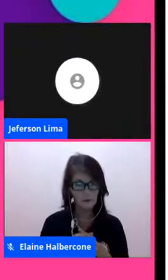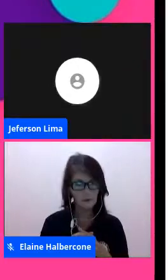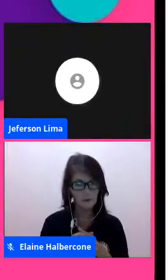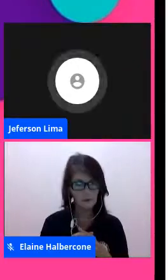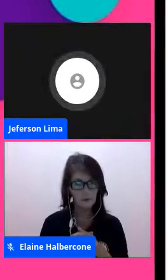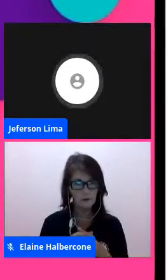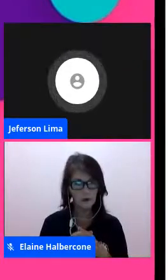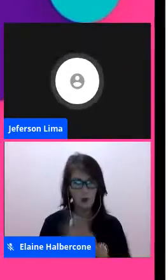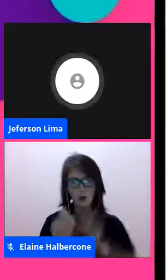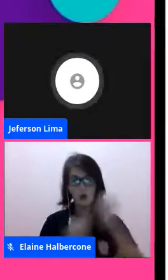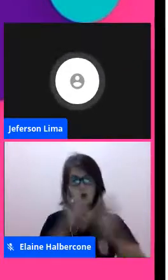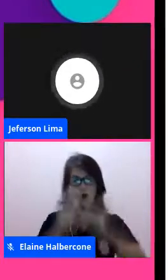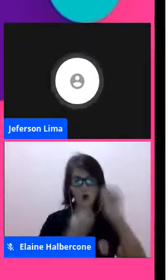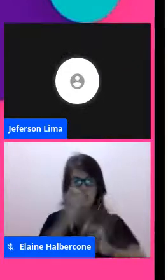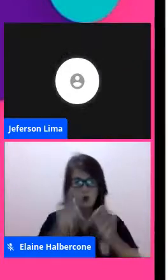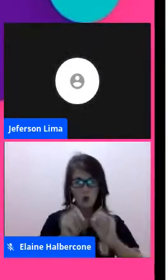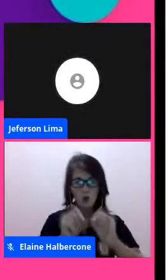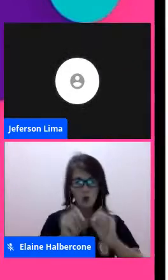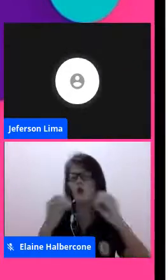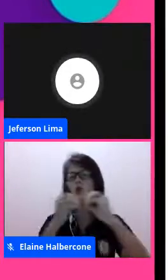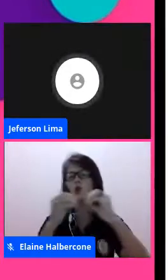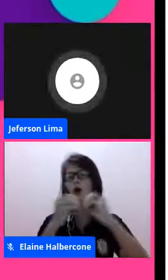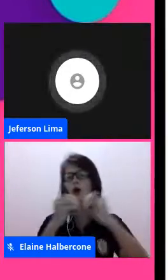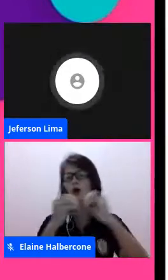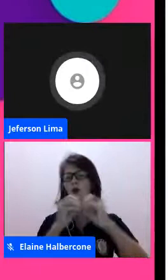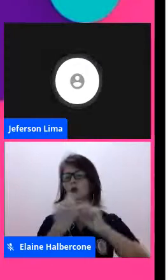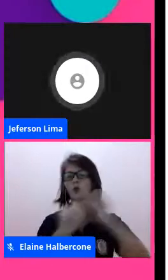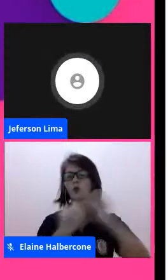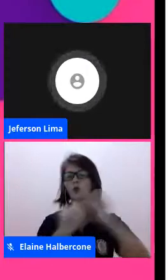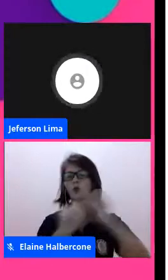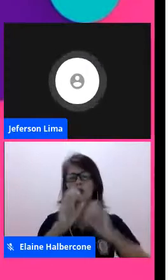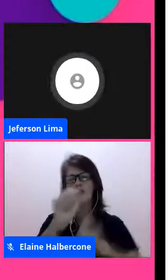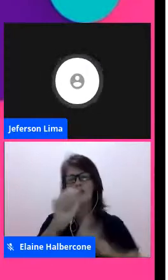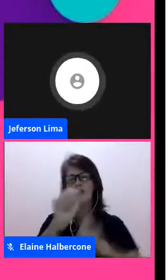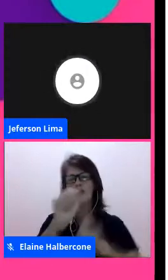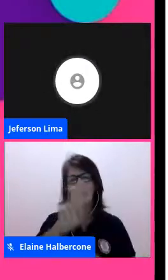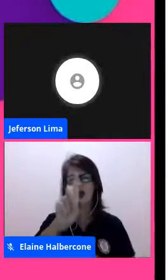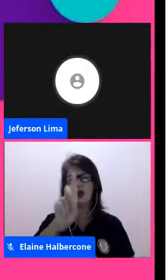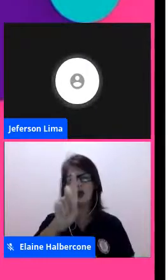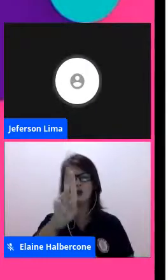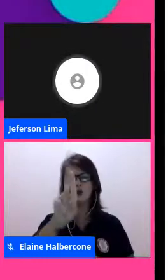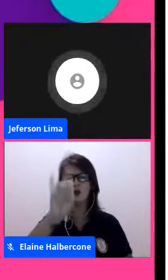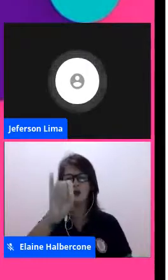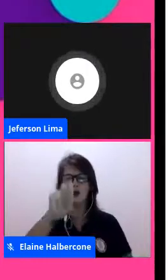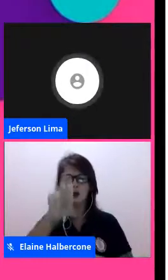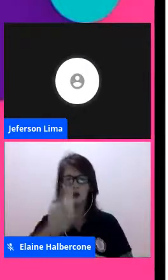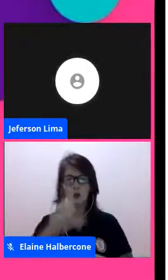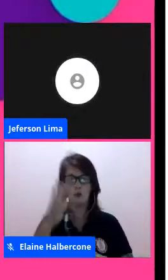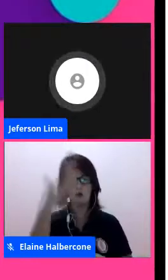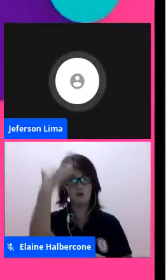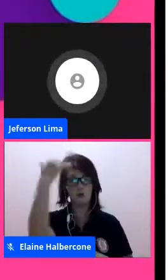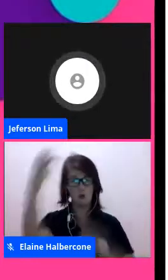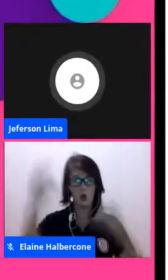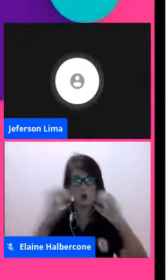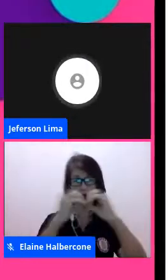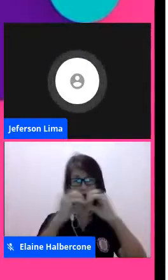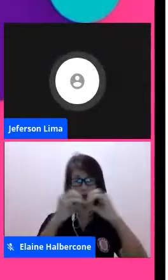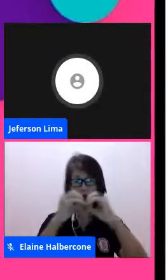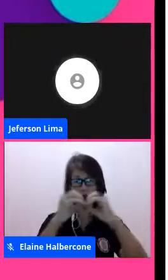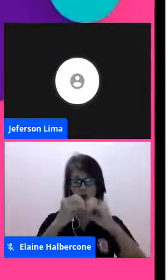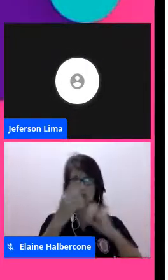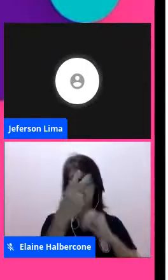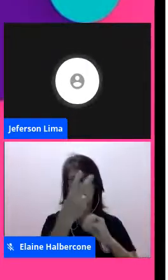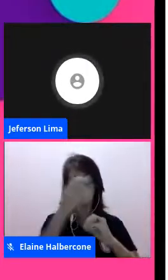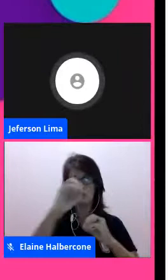O que é o Arduino afinal? Bem, muita gente conhece o Arduino como essa plaquinha azul aqui que fez muito sucesso aí, né, desde